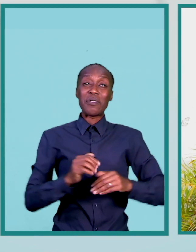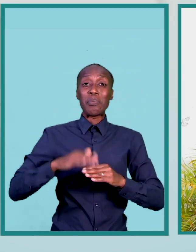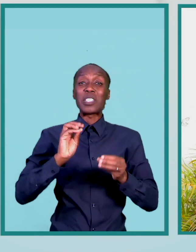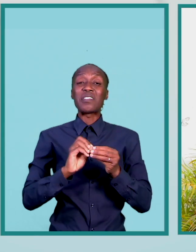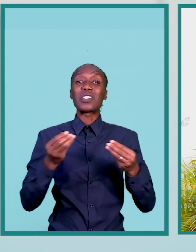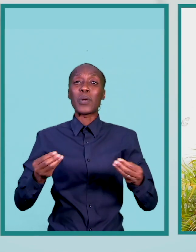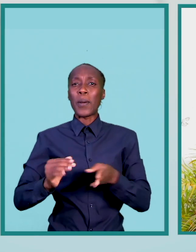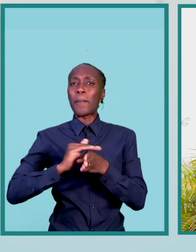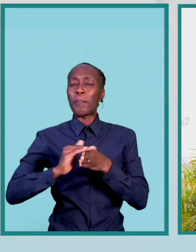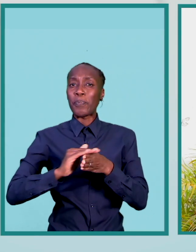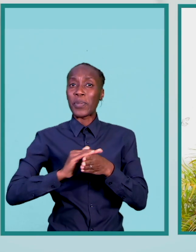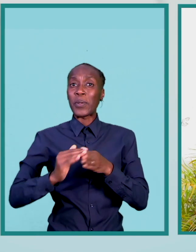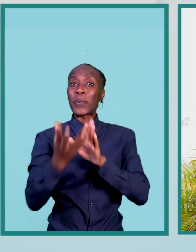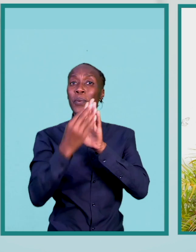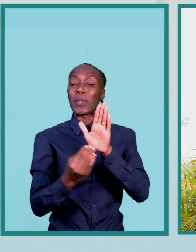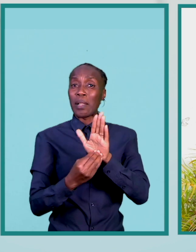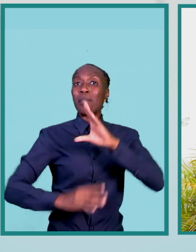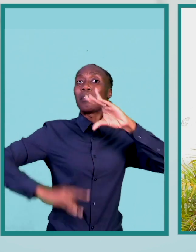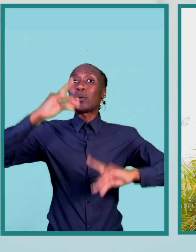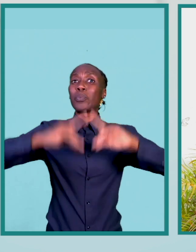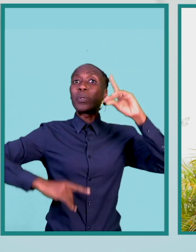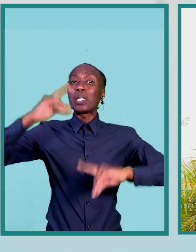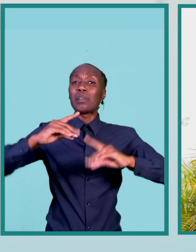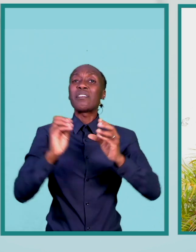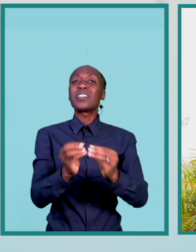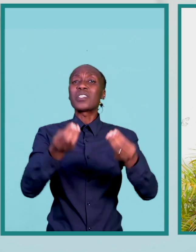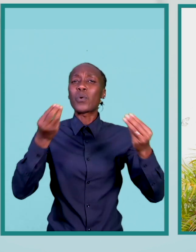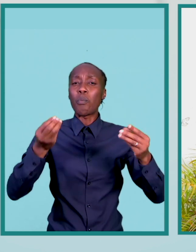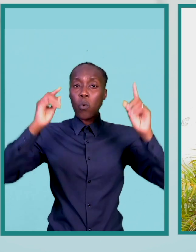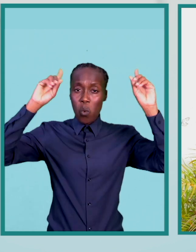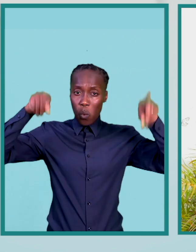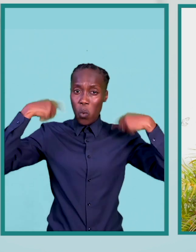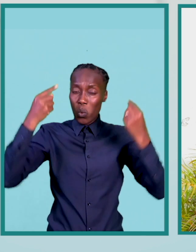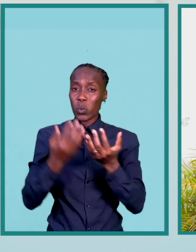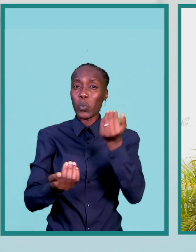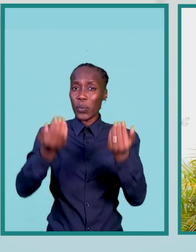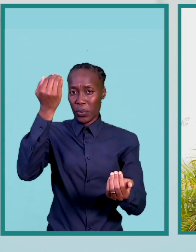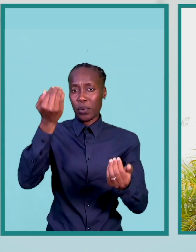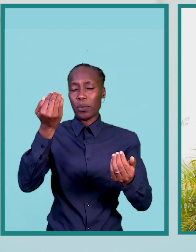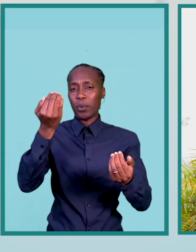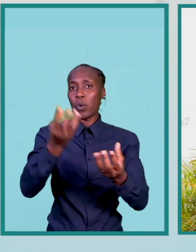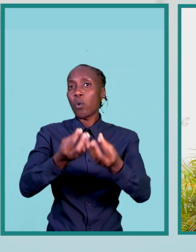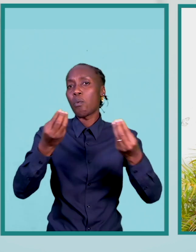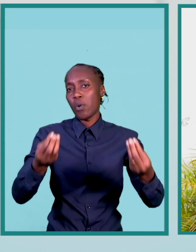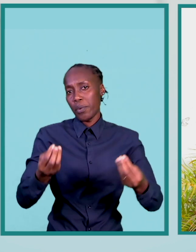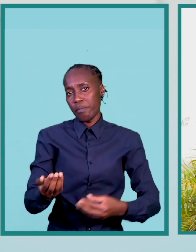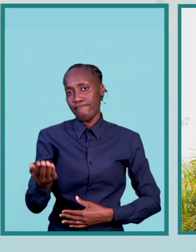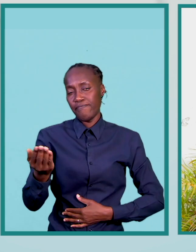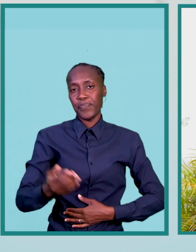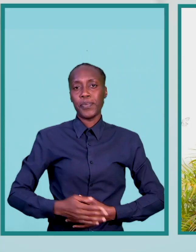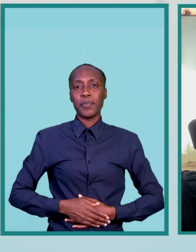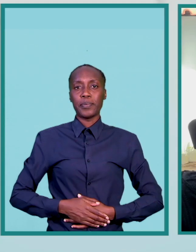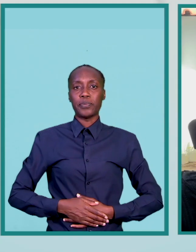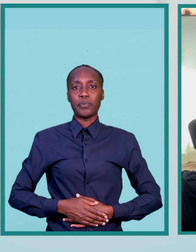na implementação dessas políticas com relação ao casamento ou às uniões